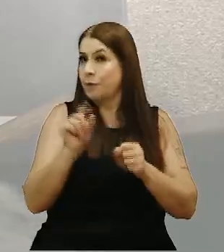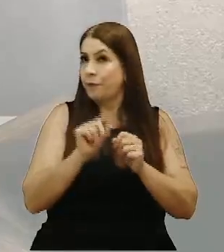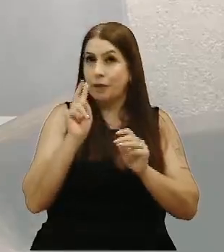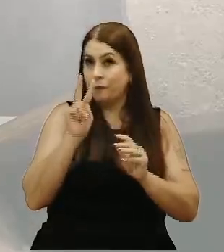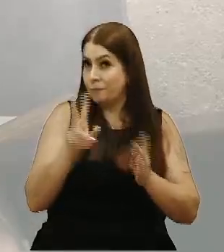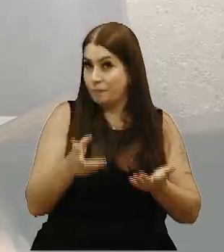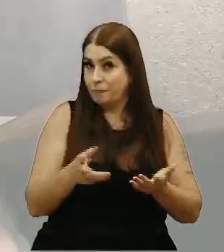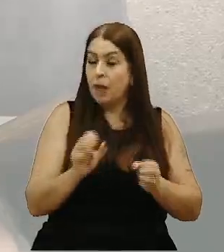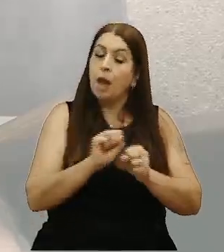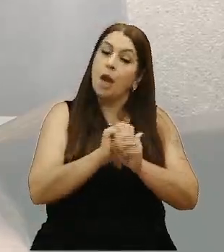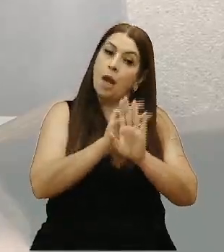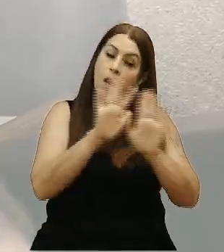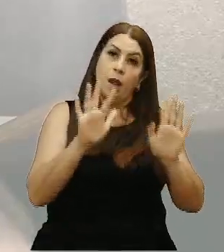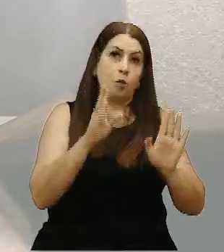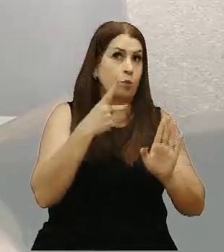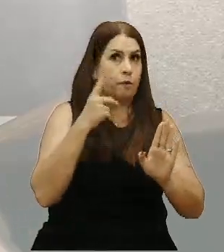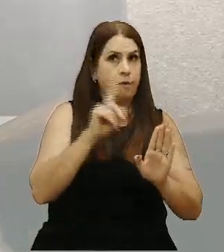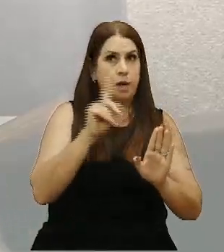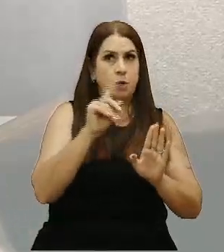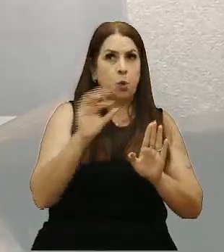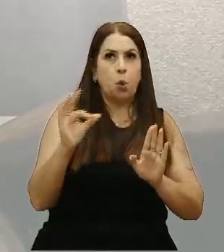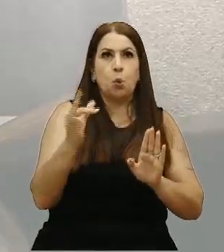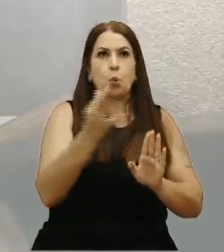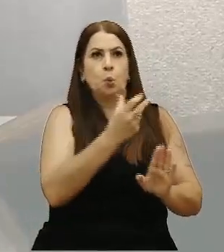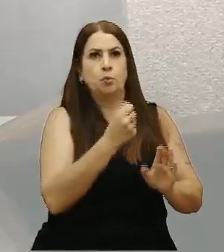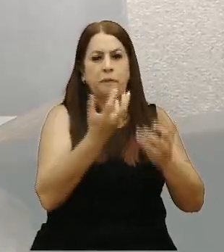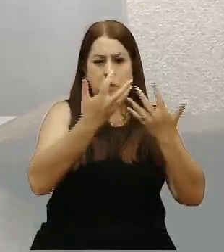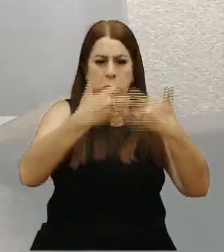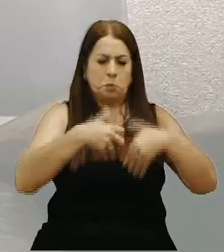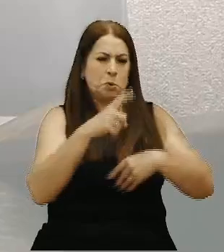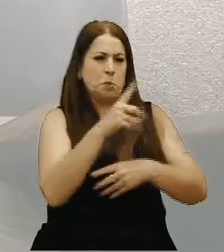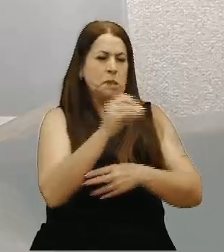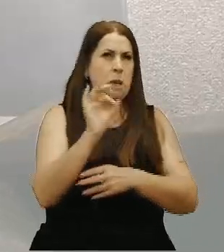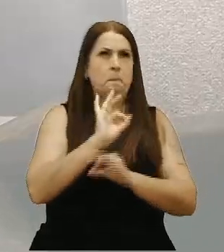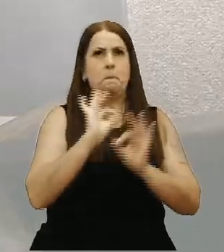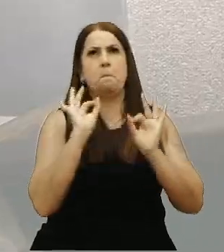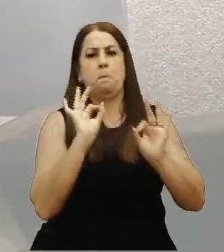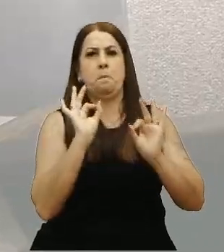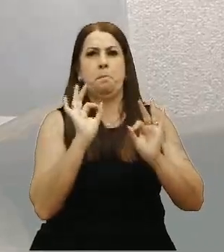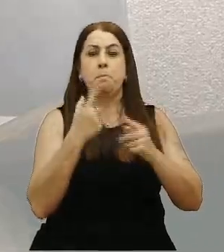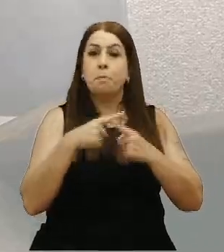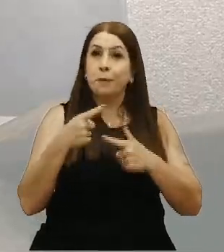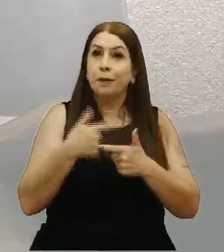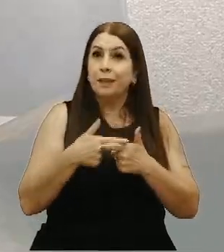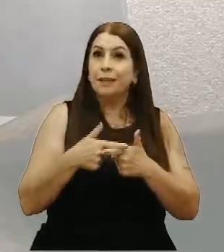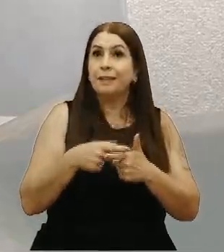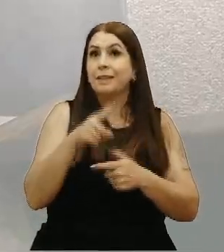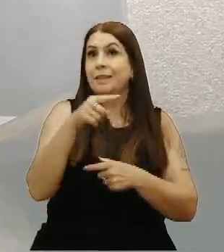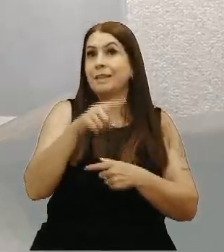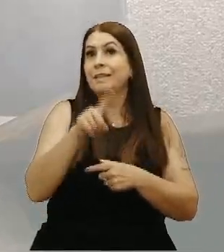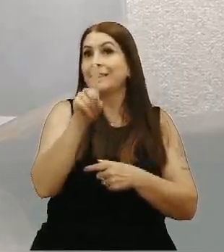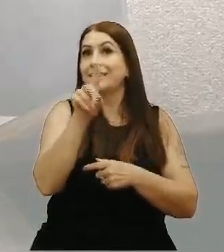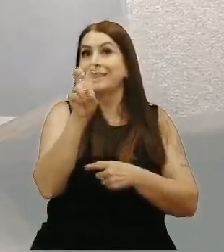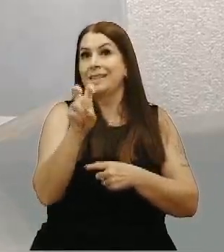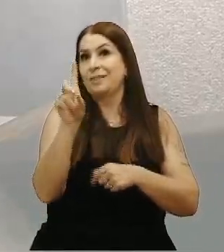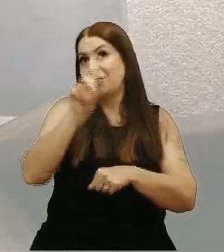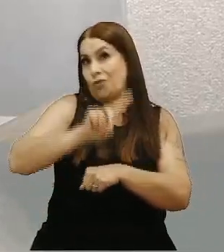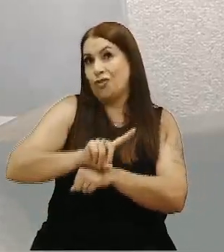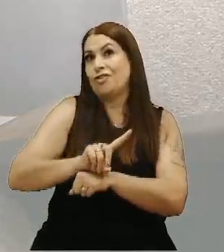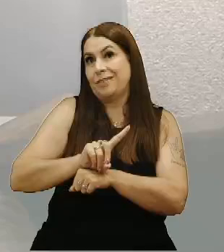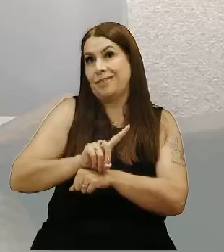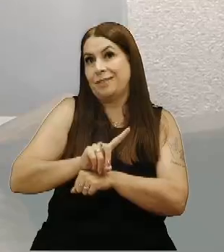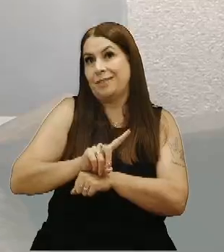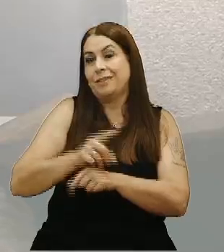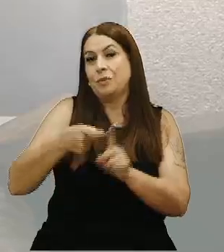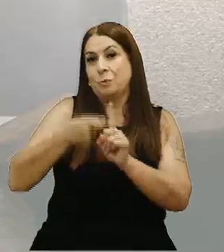visto. Claro, não estou dizendo que tudo teria que estar funcionando 100%, porque nós estamos no 15º dia, né,